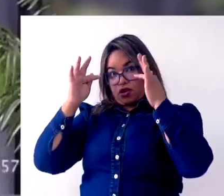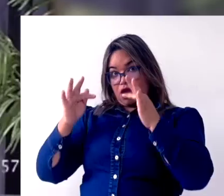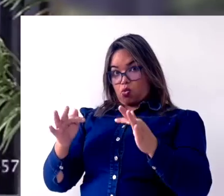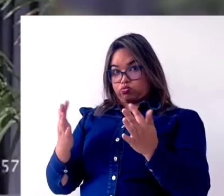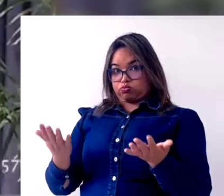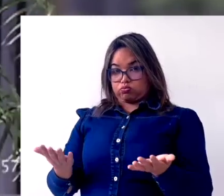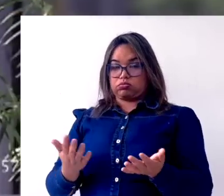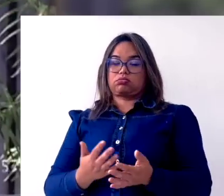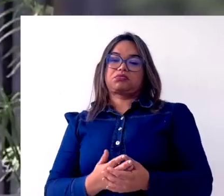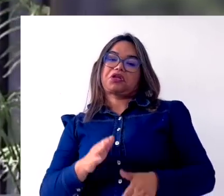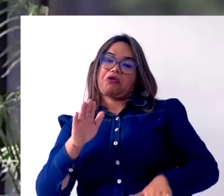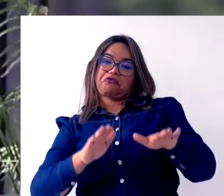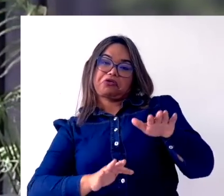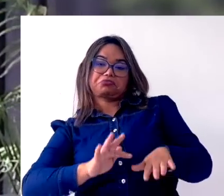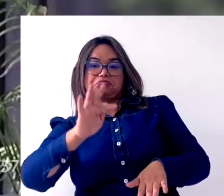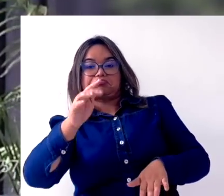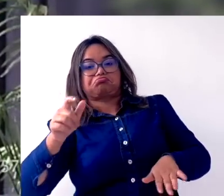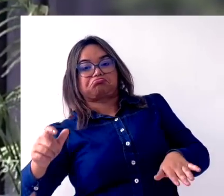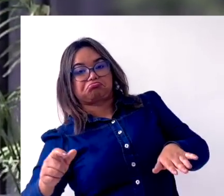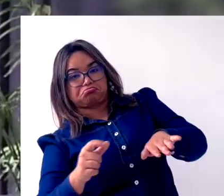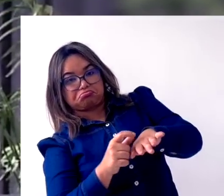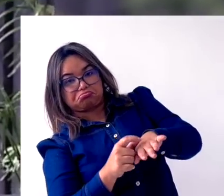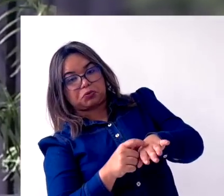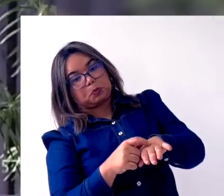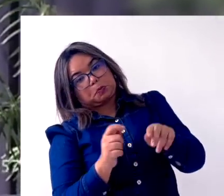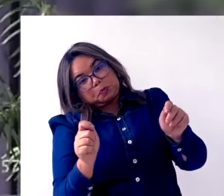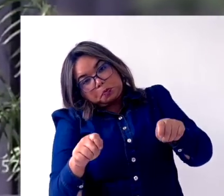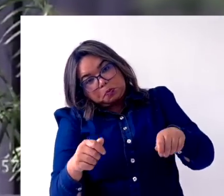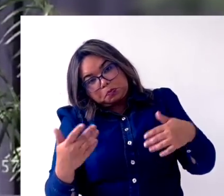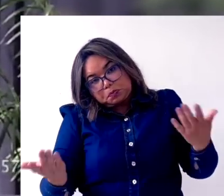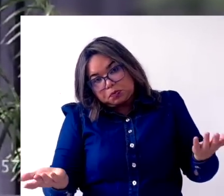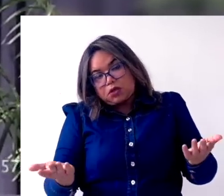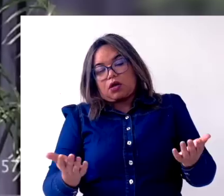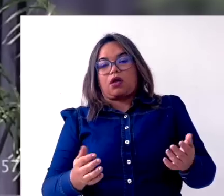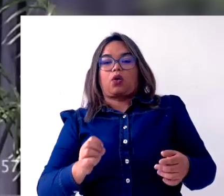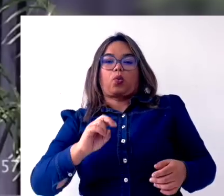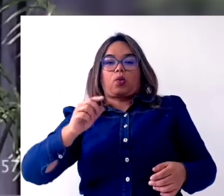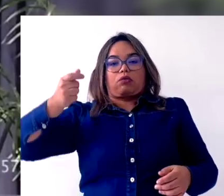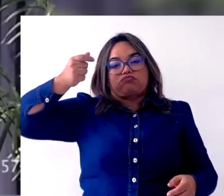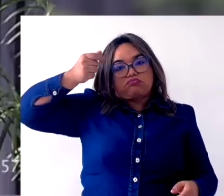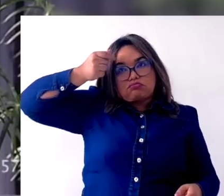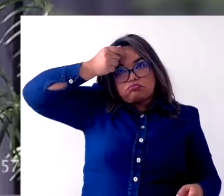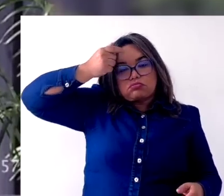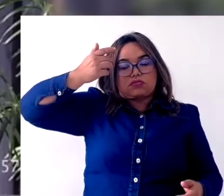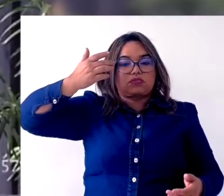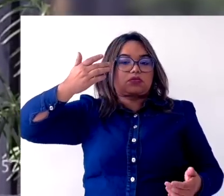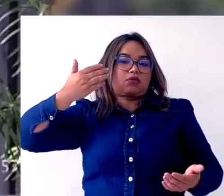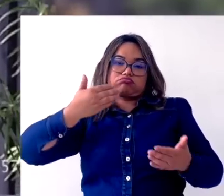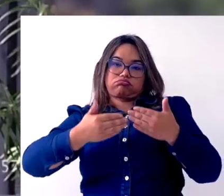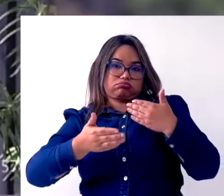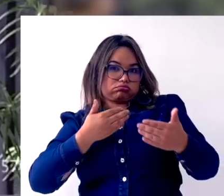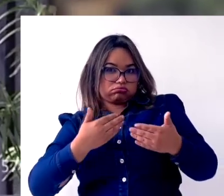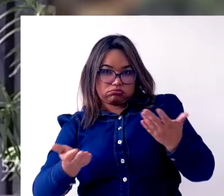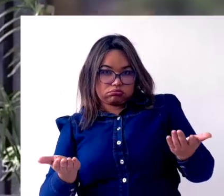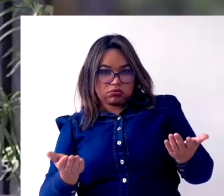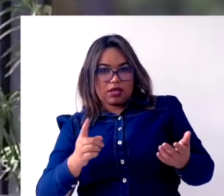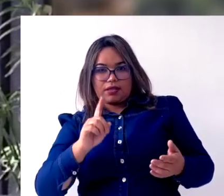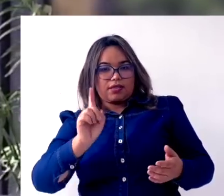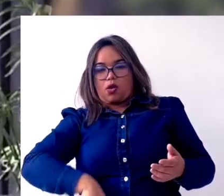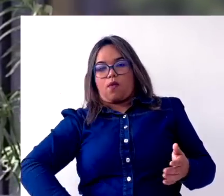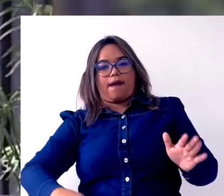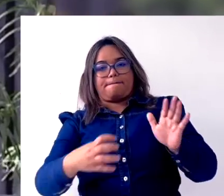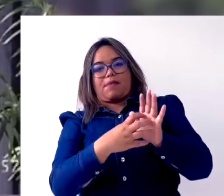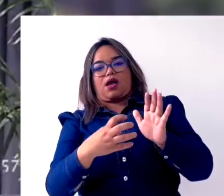chip. Talvez eles o coloquem sobre a sua mão, talvez sobre a sua fronte. Não importa. Isso não é a marca da